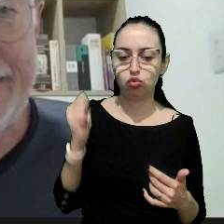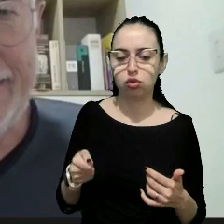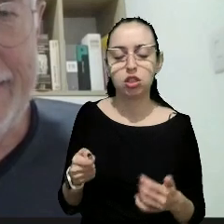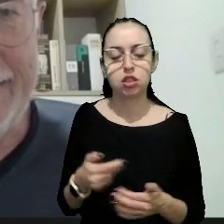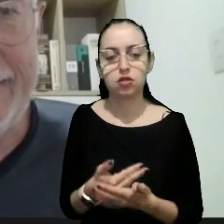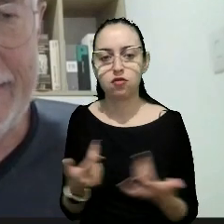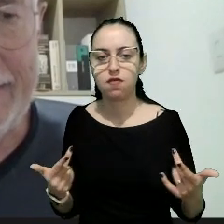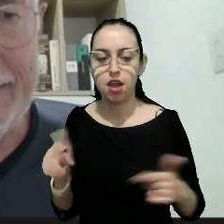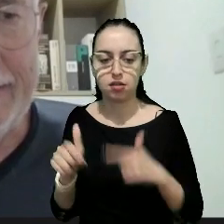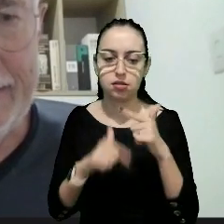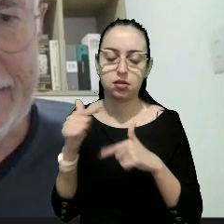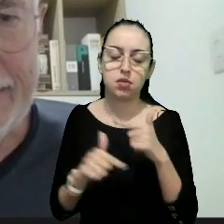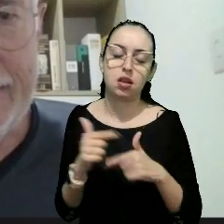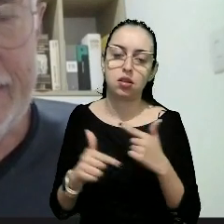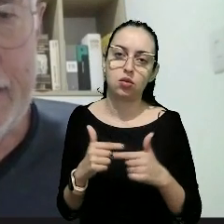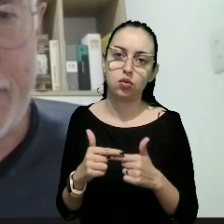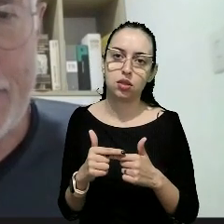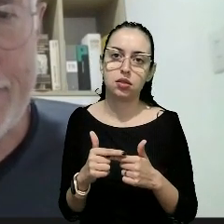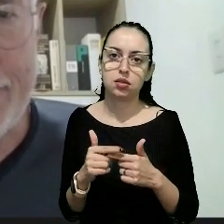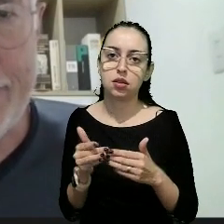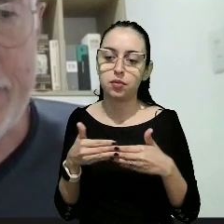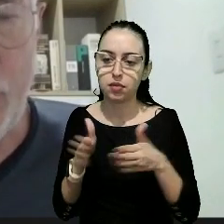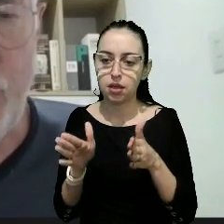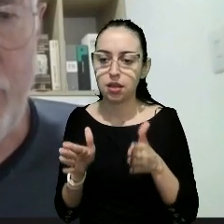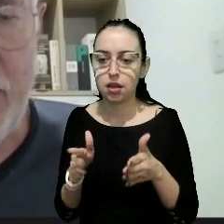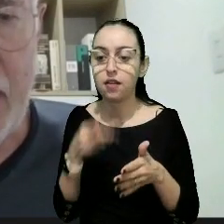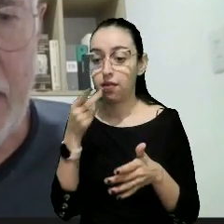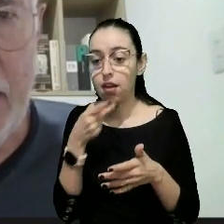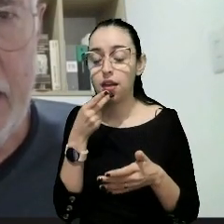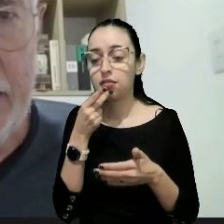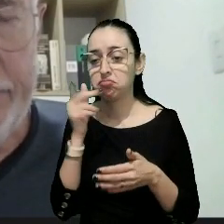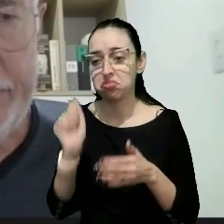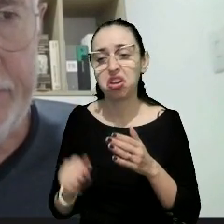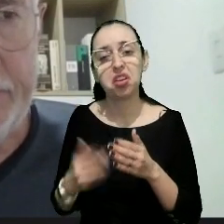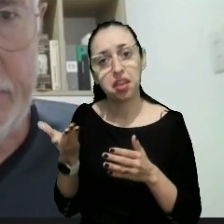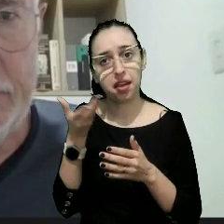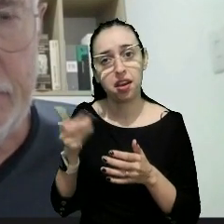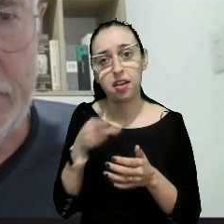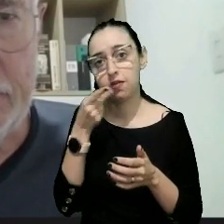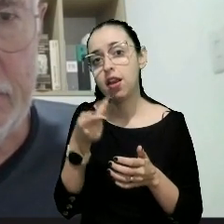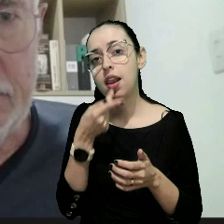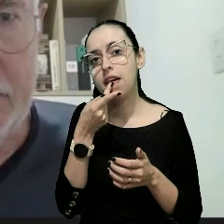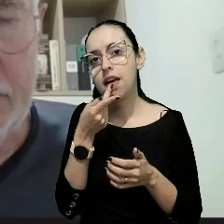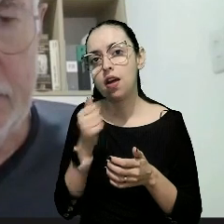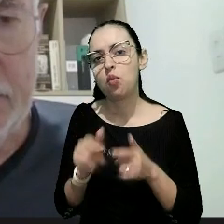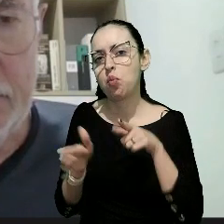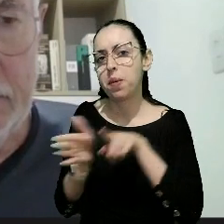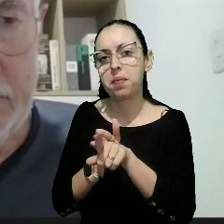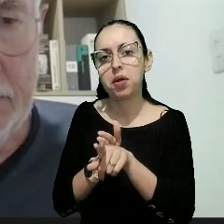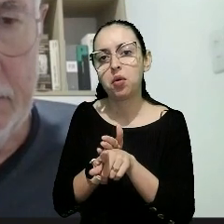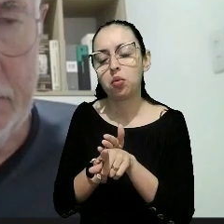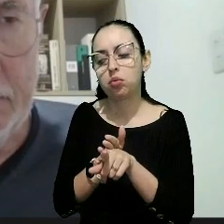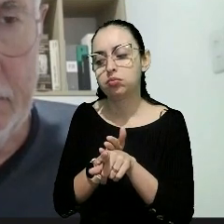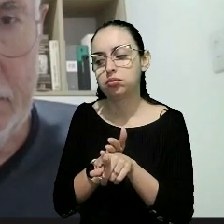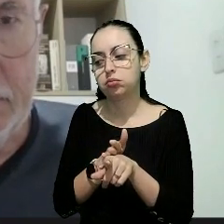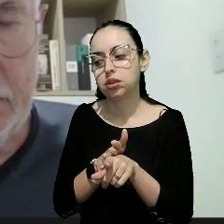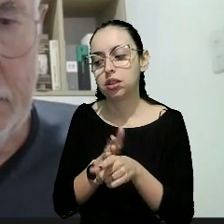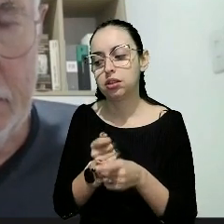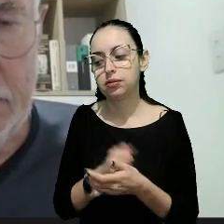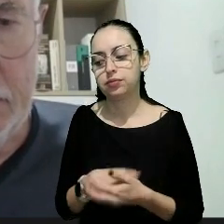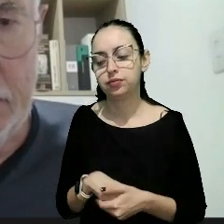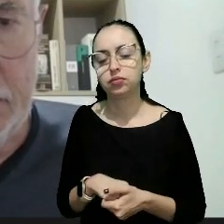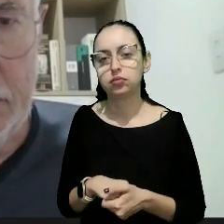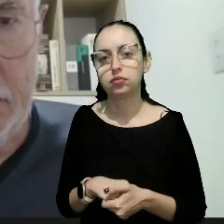Vários juízes, muitos servidores. E queria abrir a palavra para quem quisesse falar alguma coisa, fazer